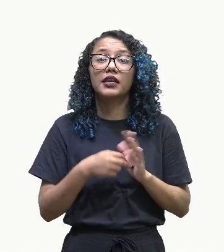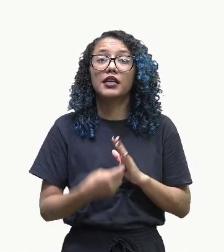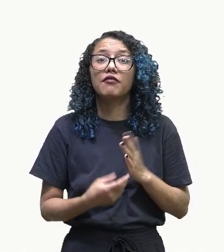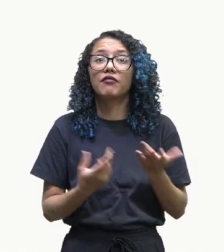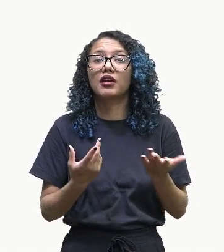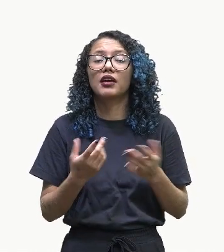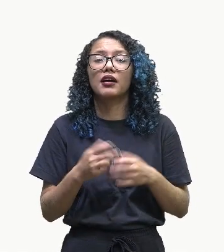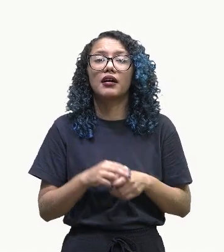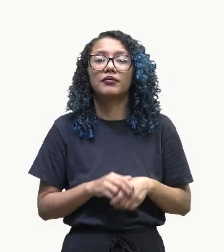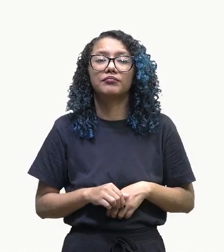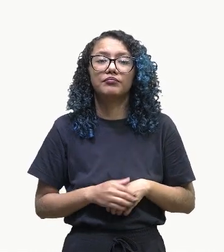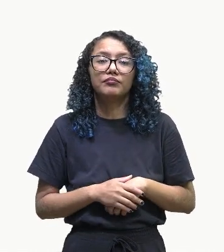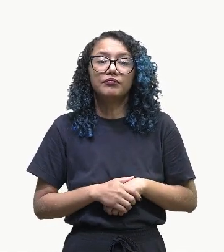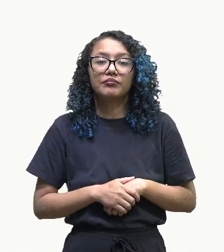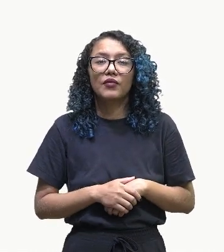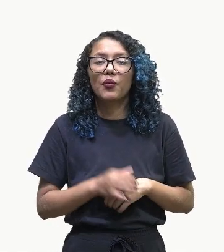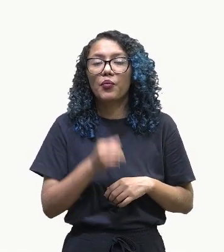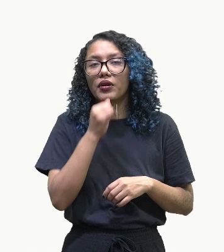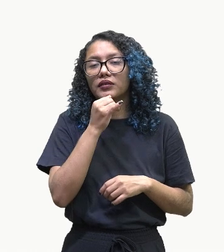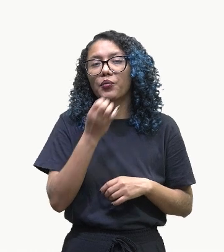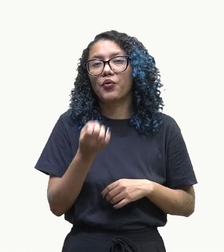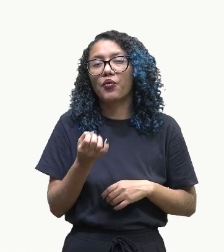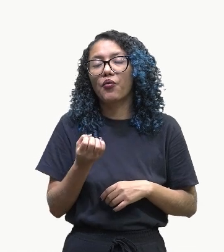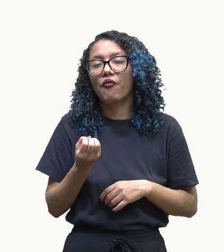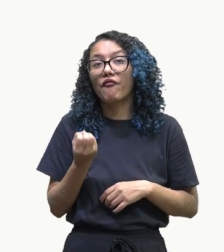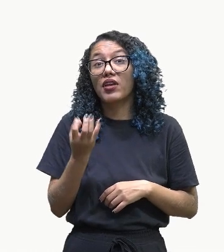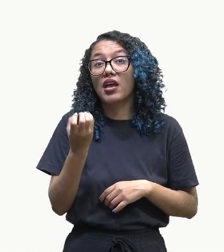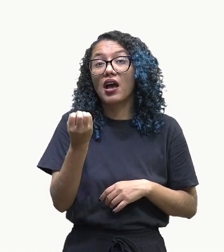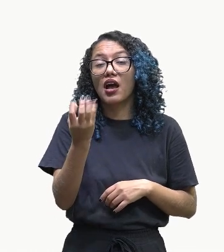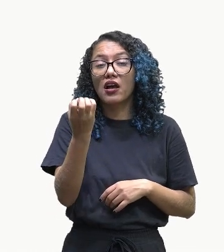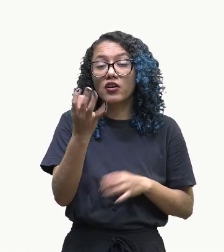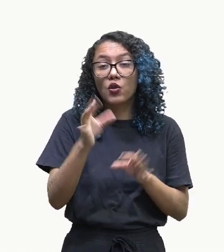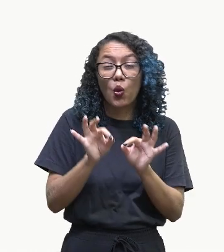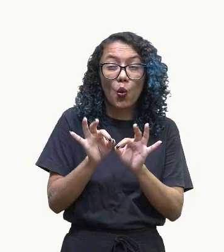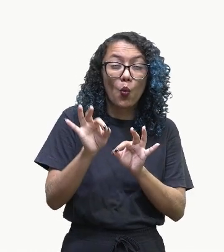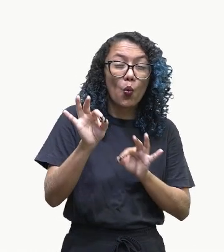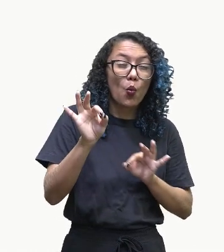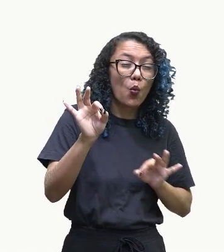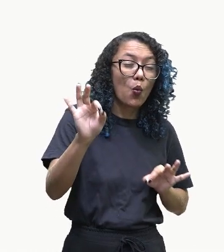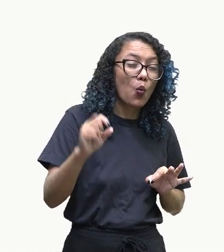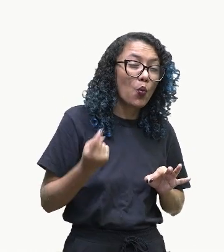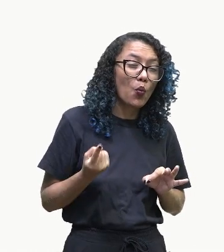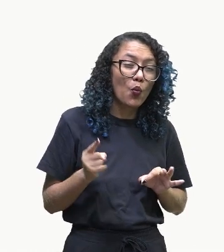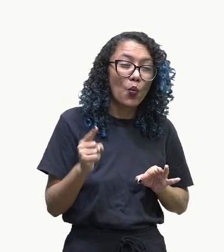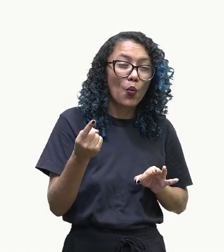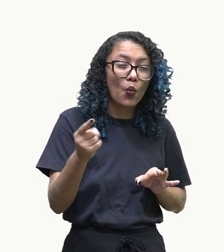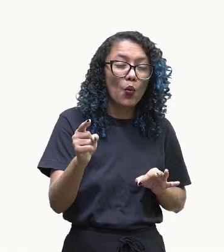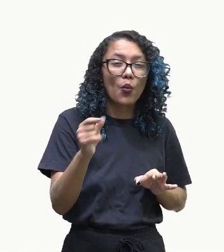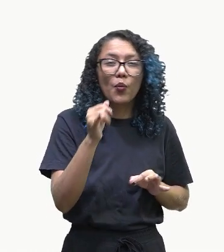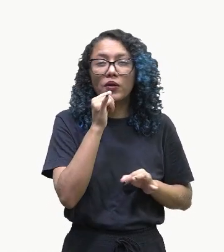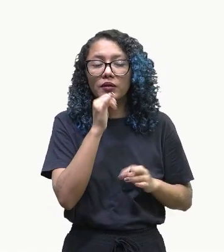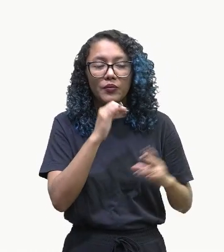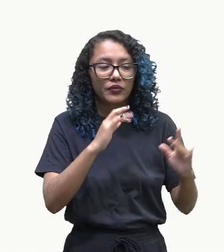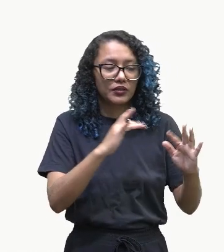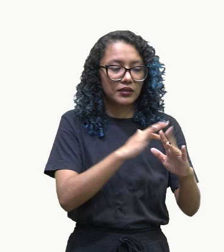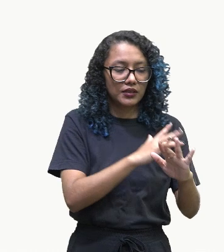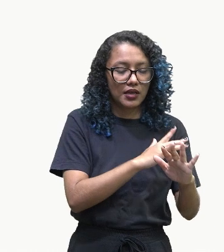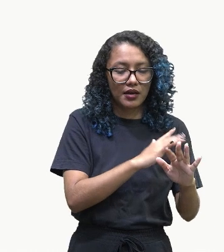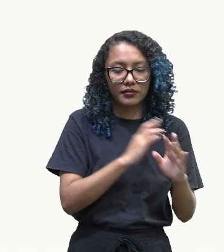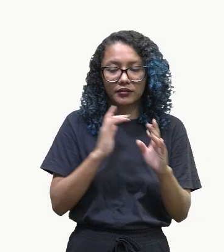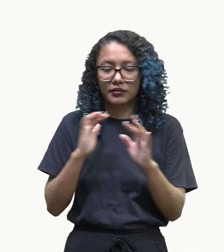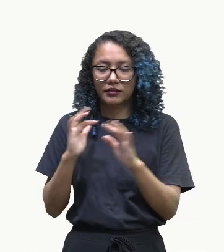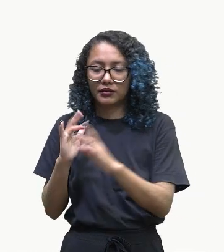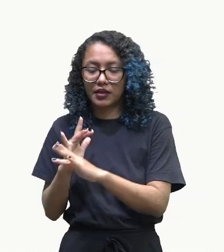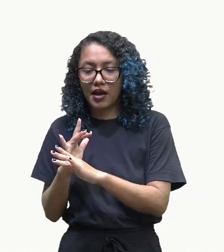extensão, uma viagem mais longa, como por exemplo de uma cidade a outra, de um